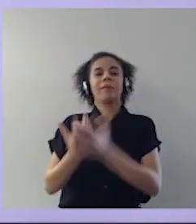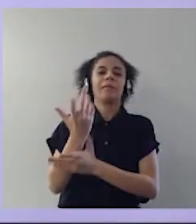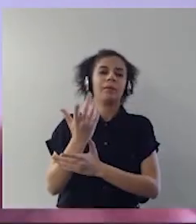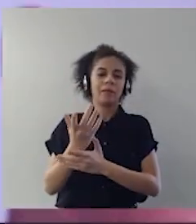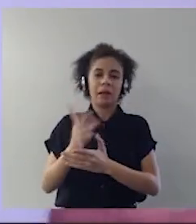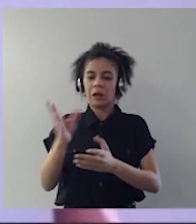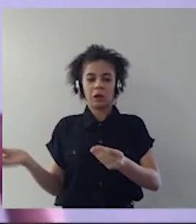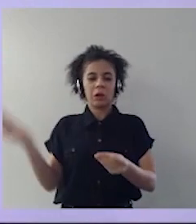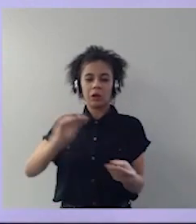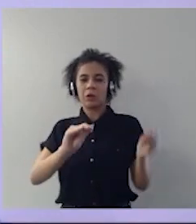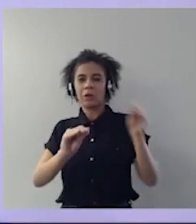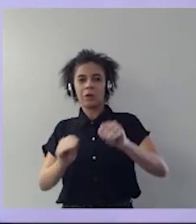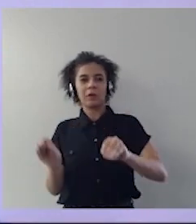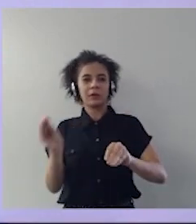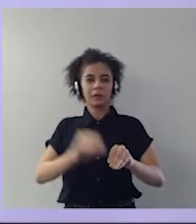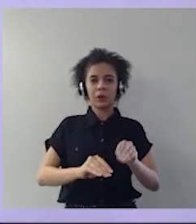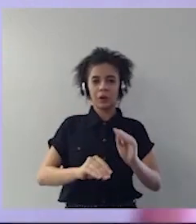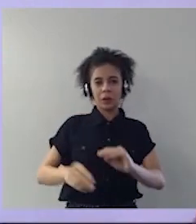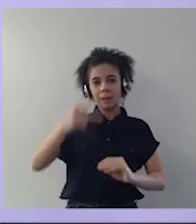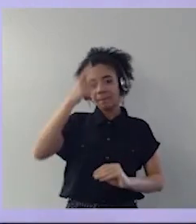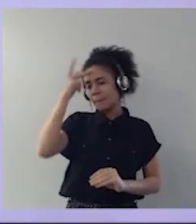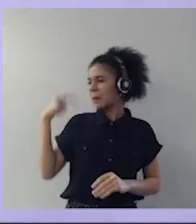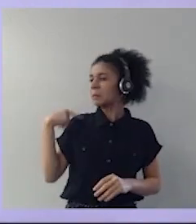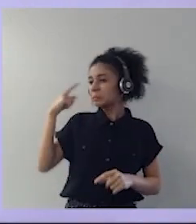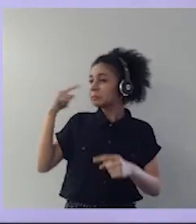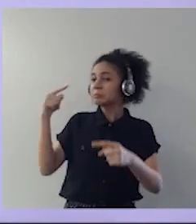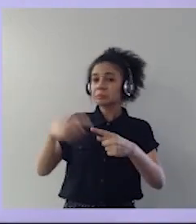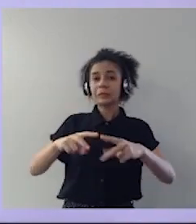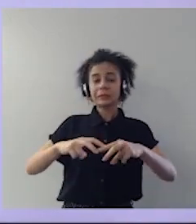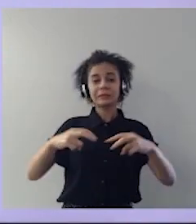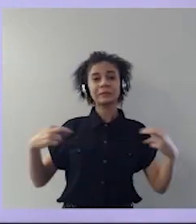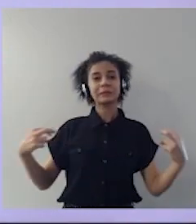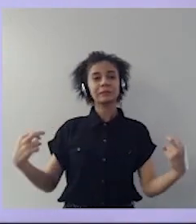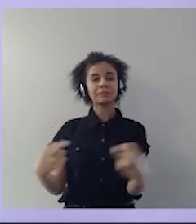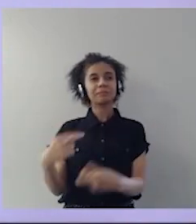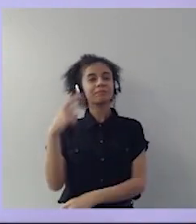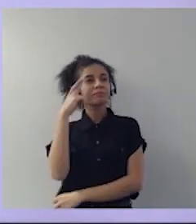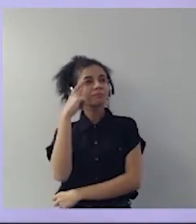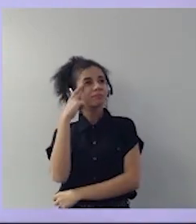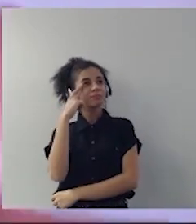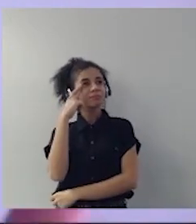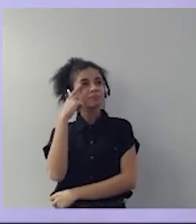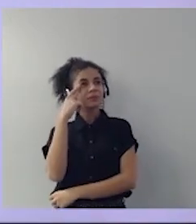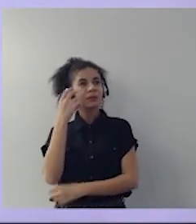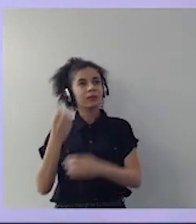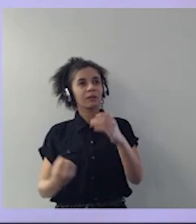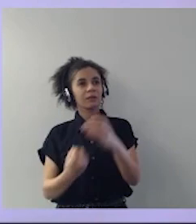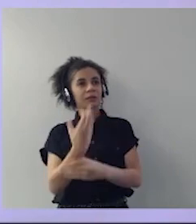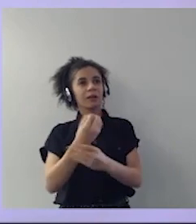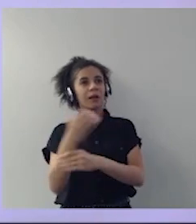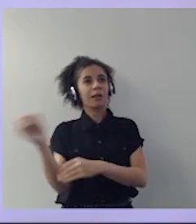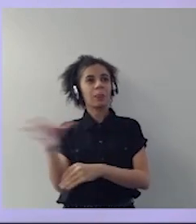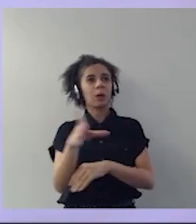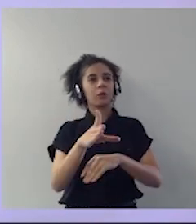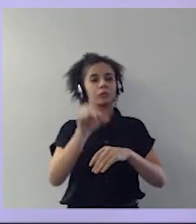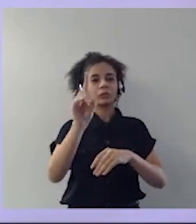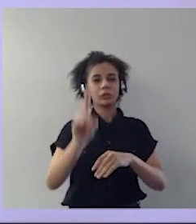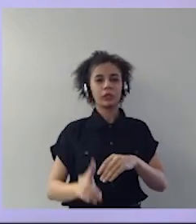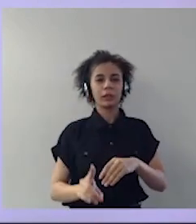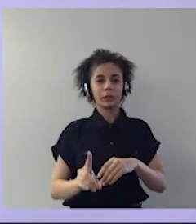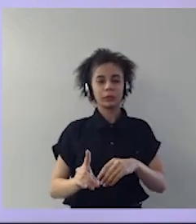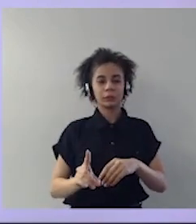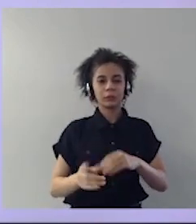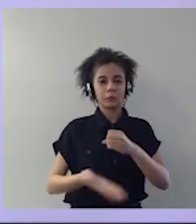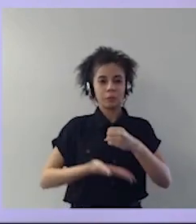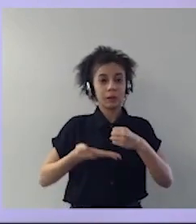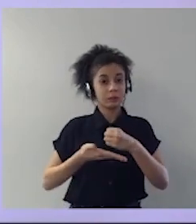são implementados por pessoas sensatas que se sentam à mesa e imaginam criar novos direitos fundamentais. Na